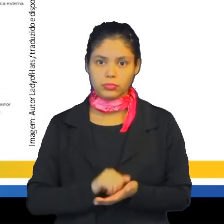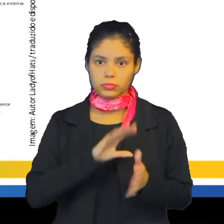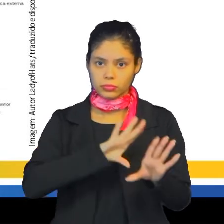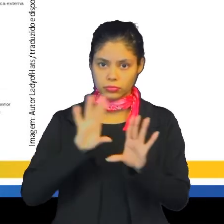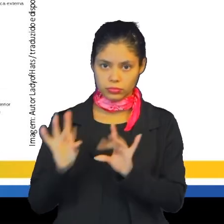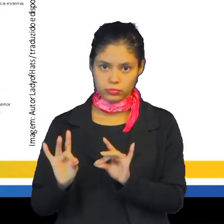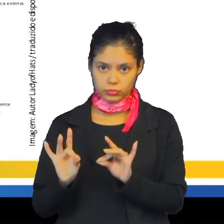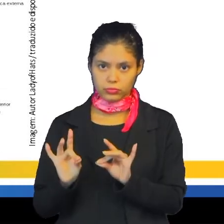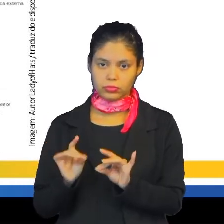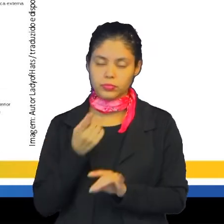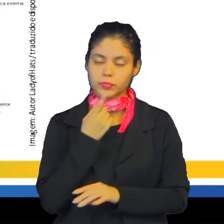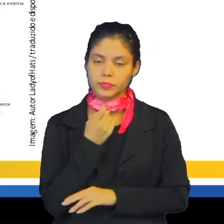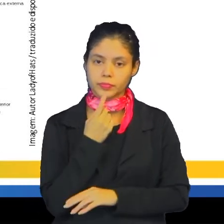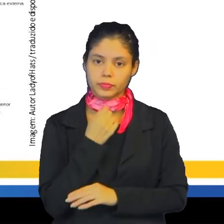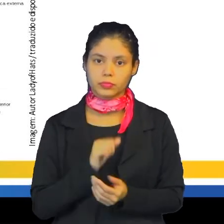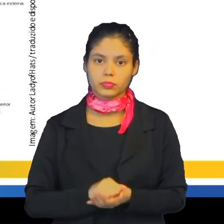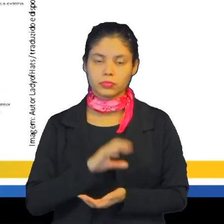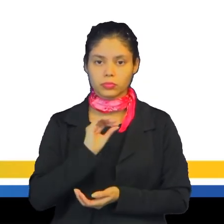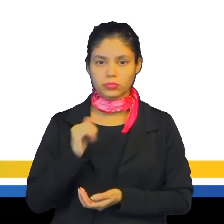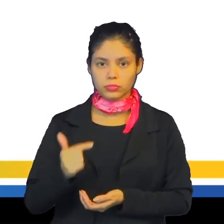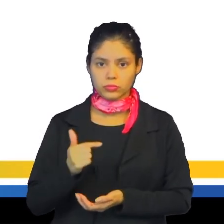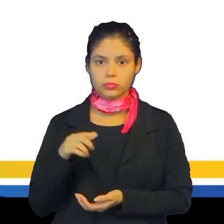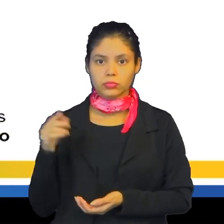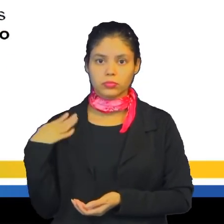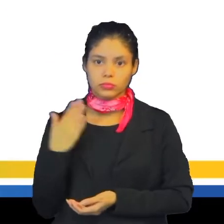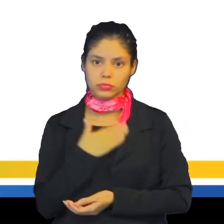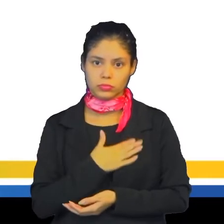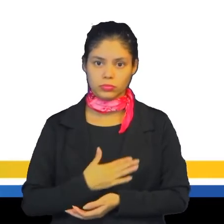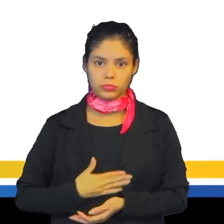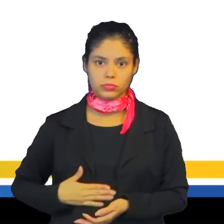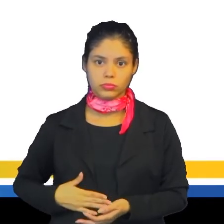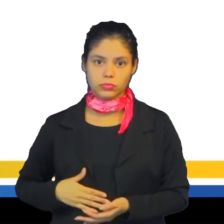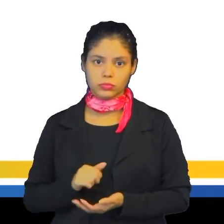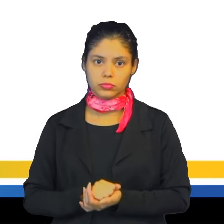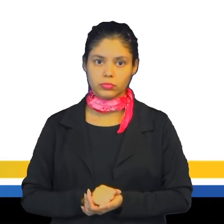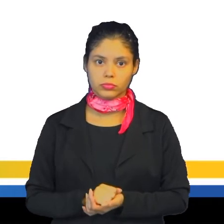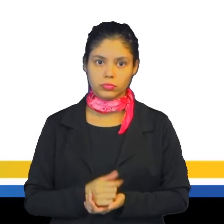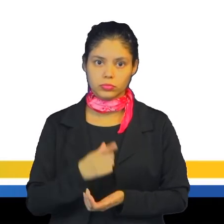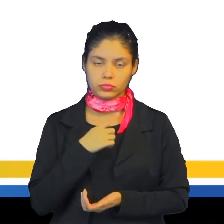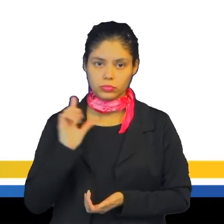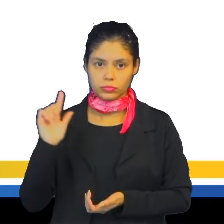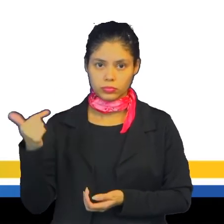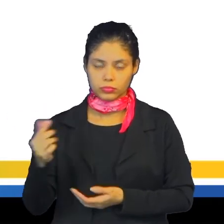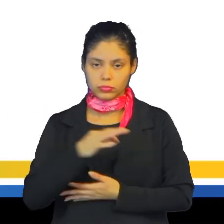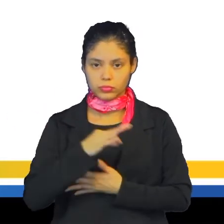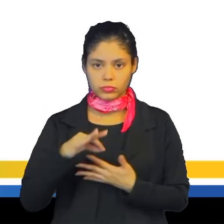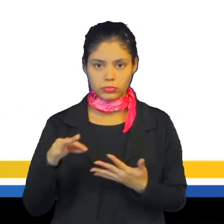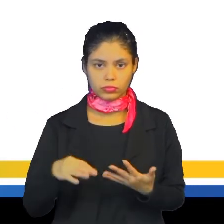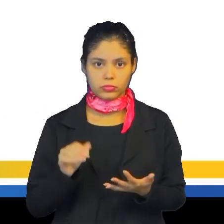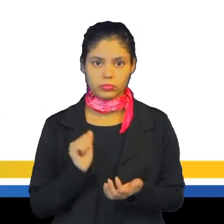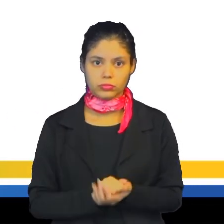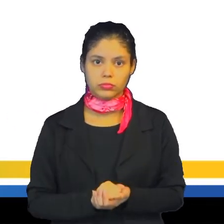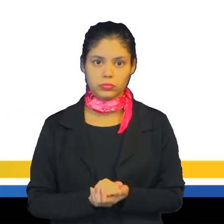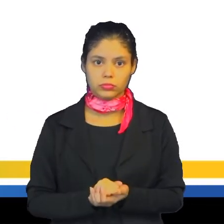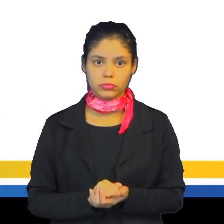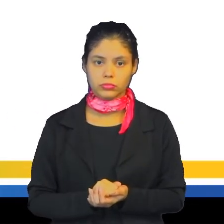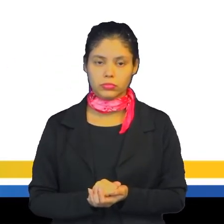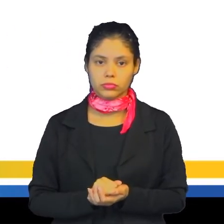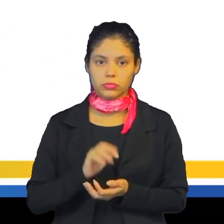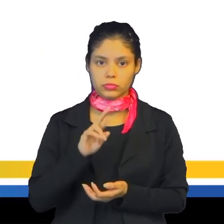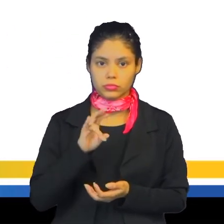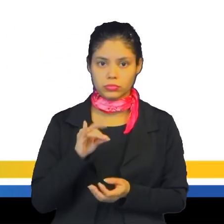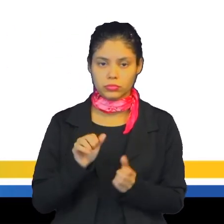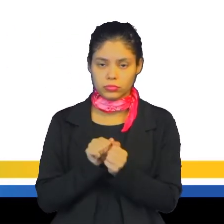vão levar aí o sangue oxigenado para o corpo. E nós temos outros vasos sanguíneos, como as arteríolas, que são